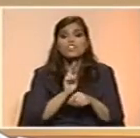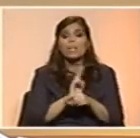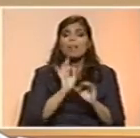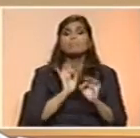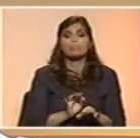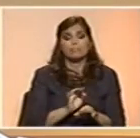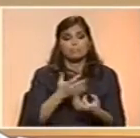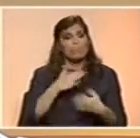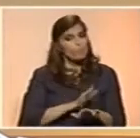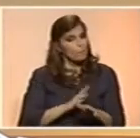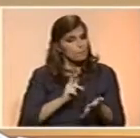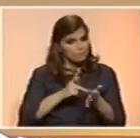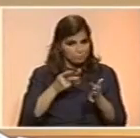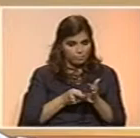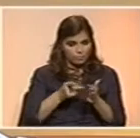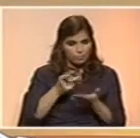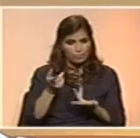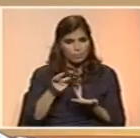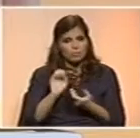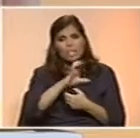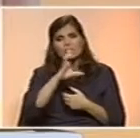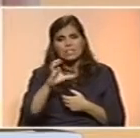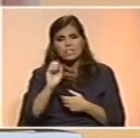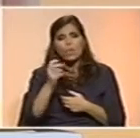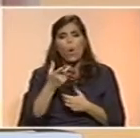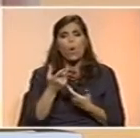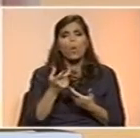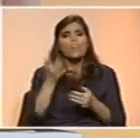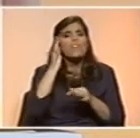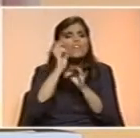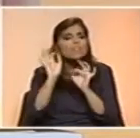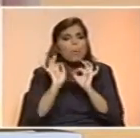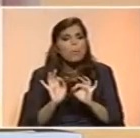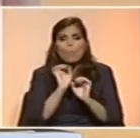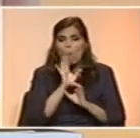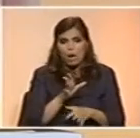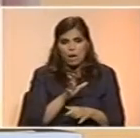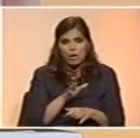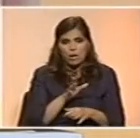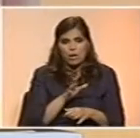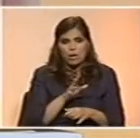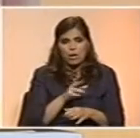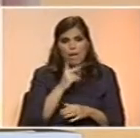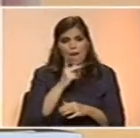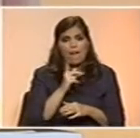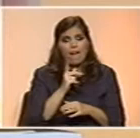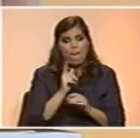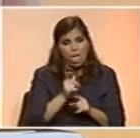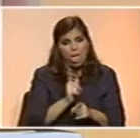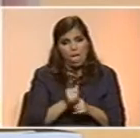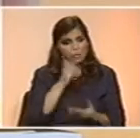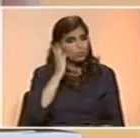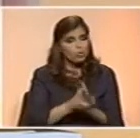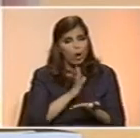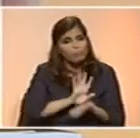depois tecnicamente ou cientificamente ou os nutricionistas não têm uma definição para isso? A definição é do vegan. Portanto, que é exclusivamente... E esses são os